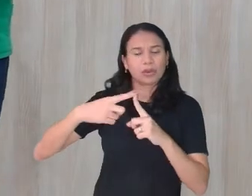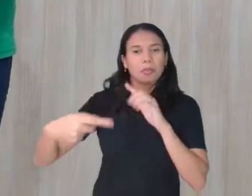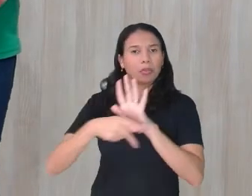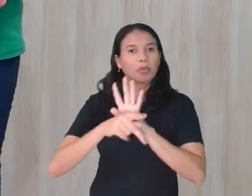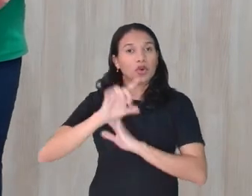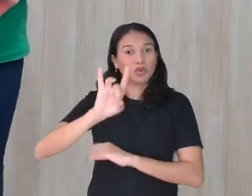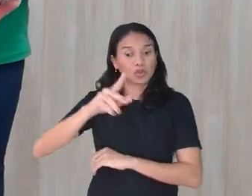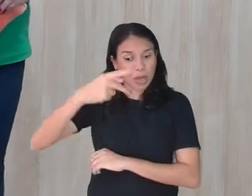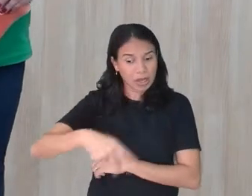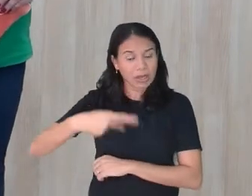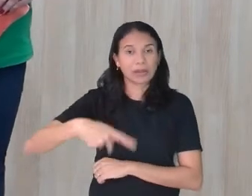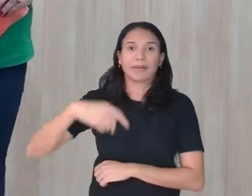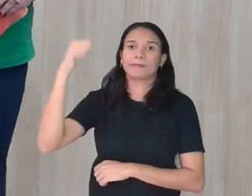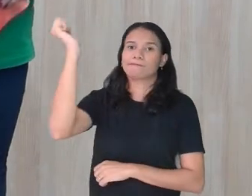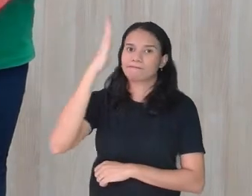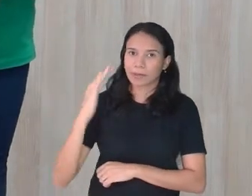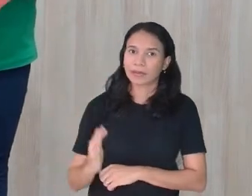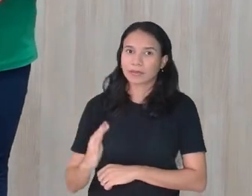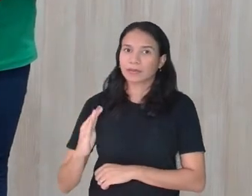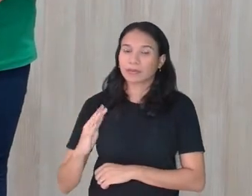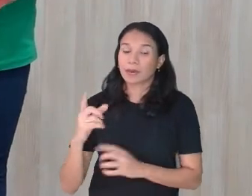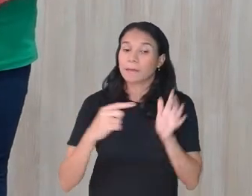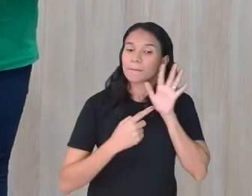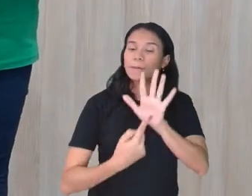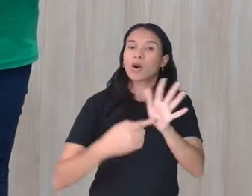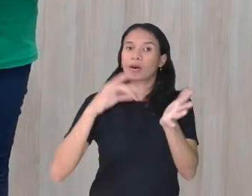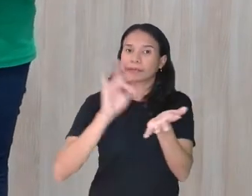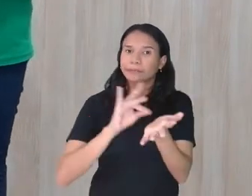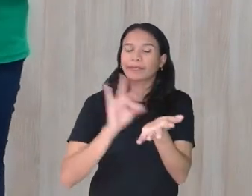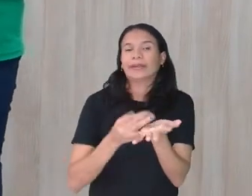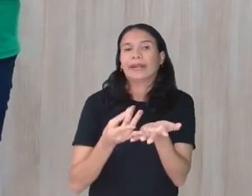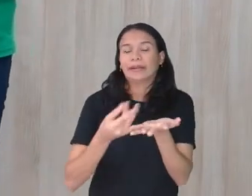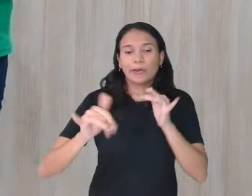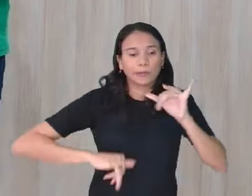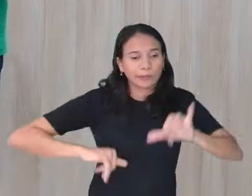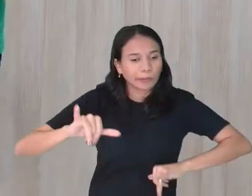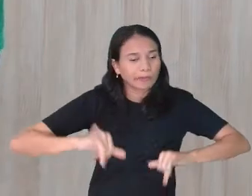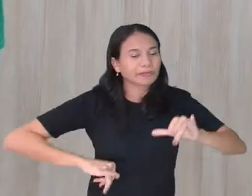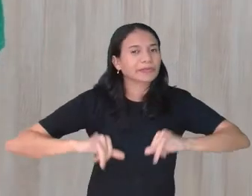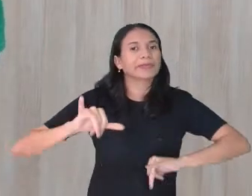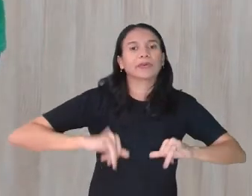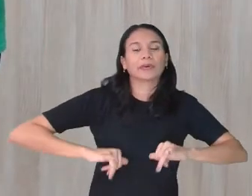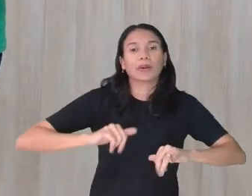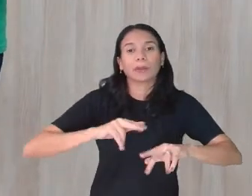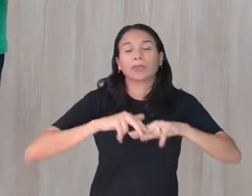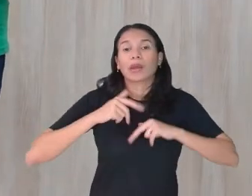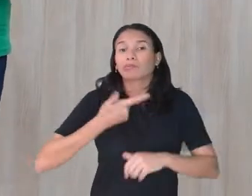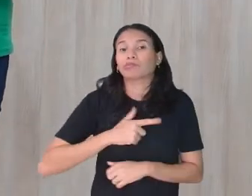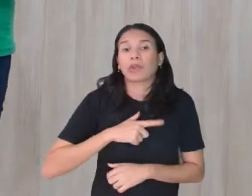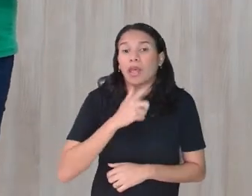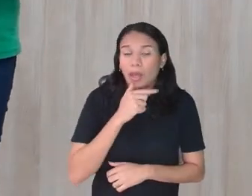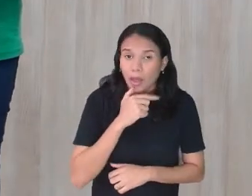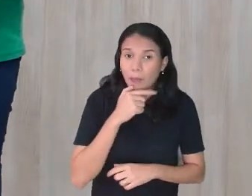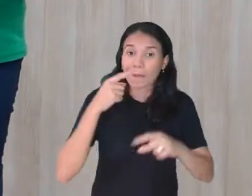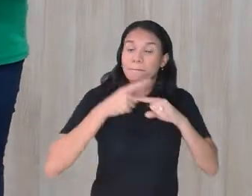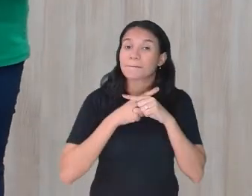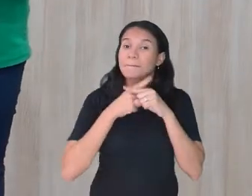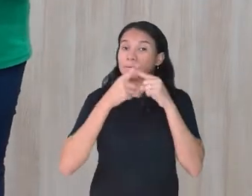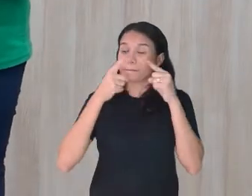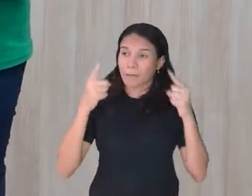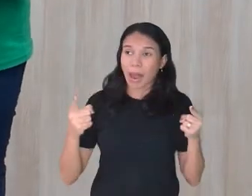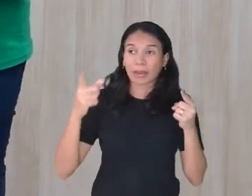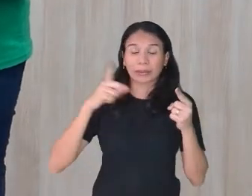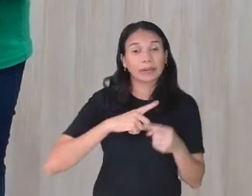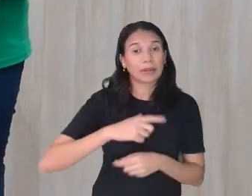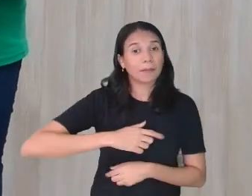só tem aqui no Brasil. Apresenta realmente e vem sofrendo com a seca há muitos anos. Mas o